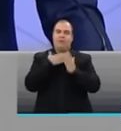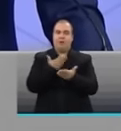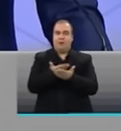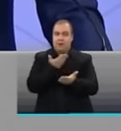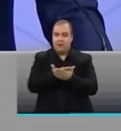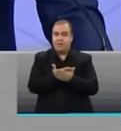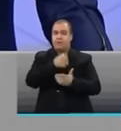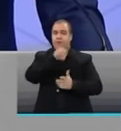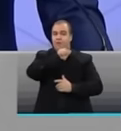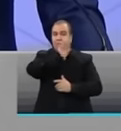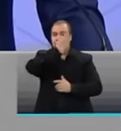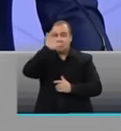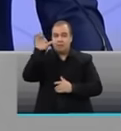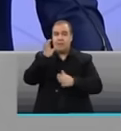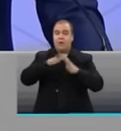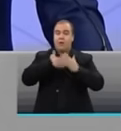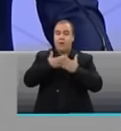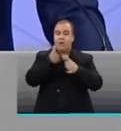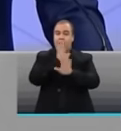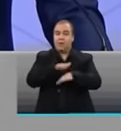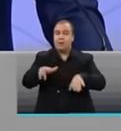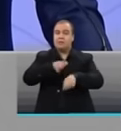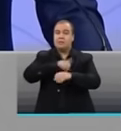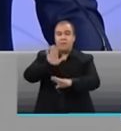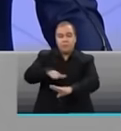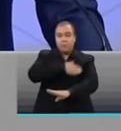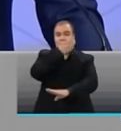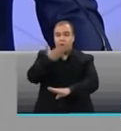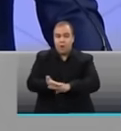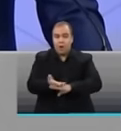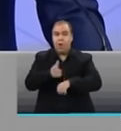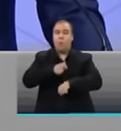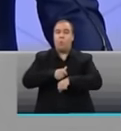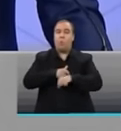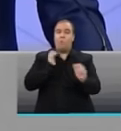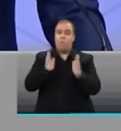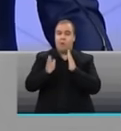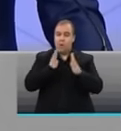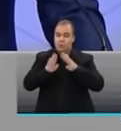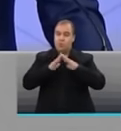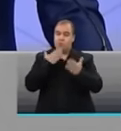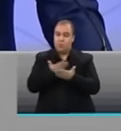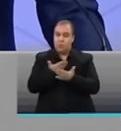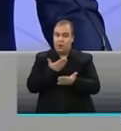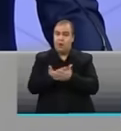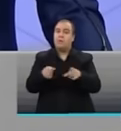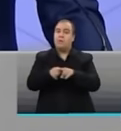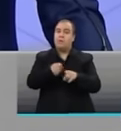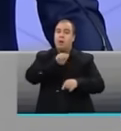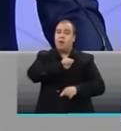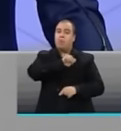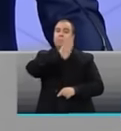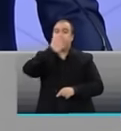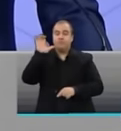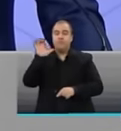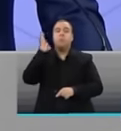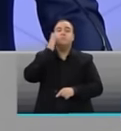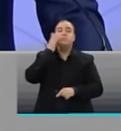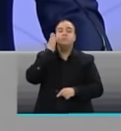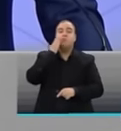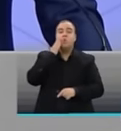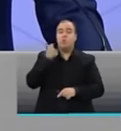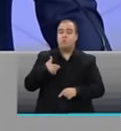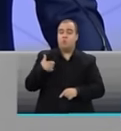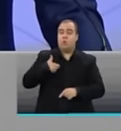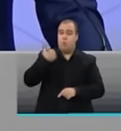essa com criança dele é boa, em viu? Tempo integral, desde o período pré-escolar, entregar a criança tá alfabetizada com 8 anos de idade